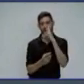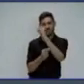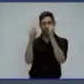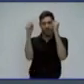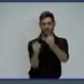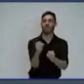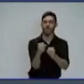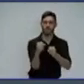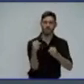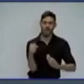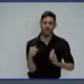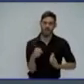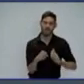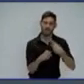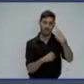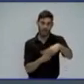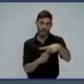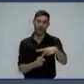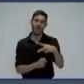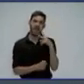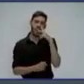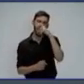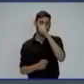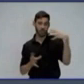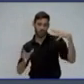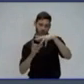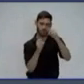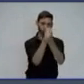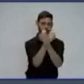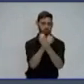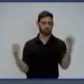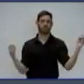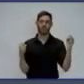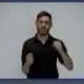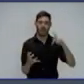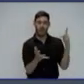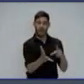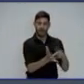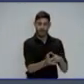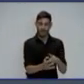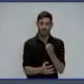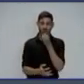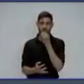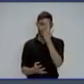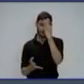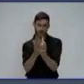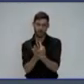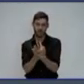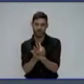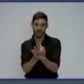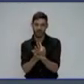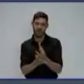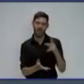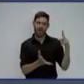vida. São as grandes forças do universo. A verdade e a boa-fé. A